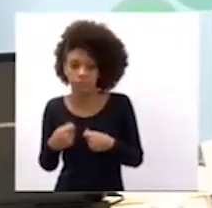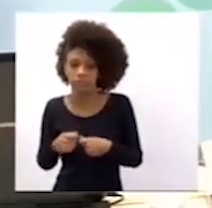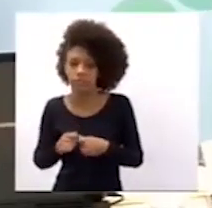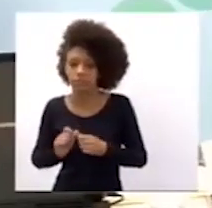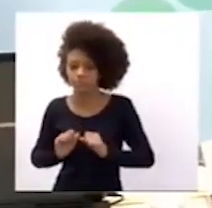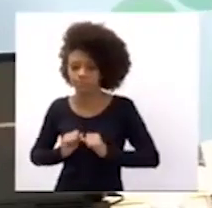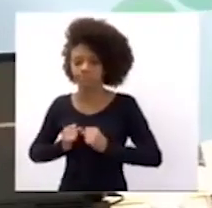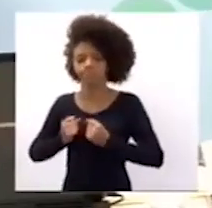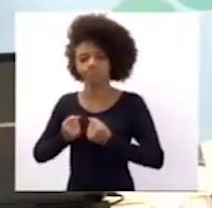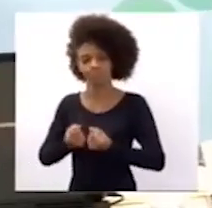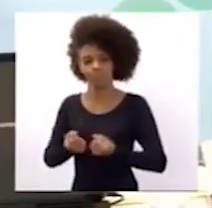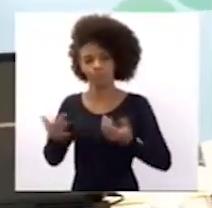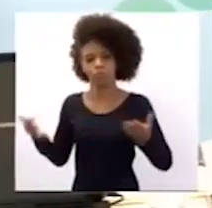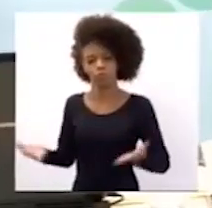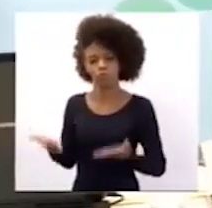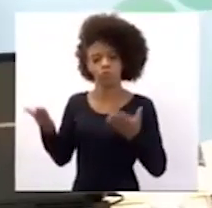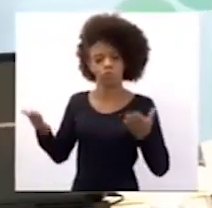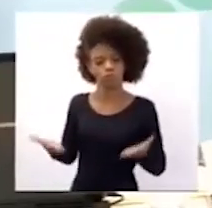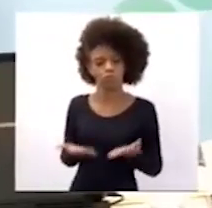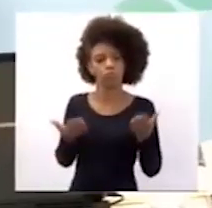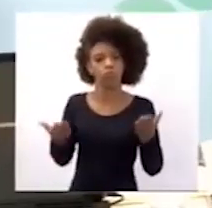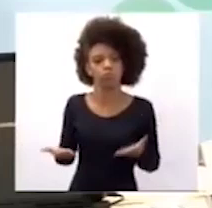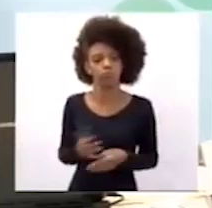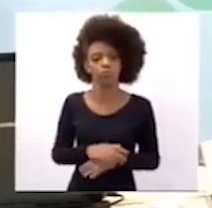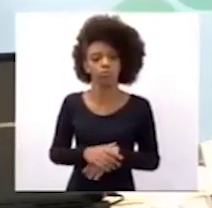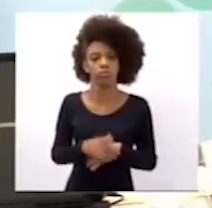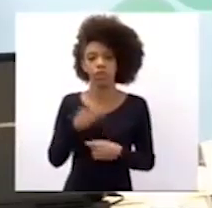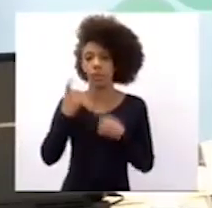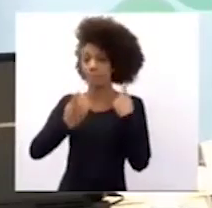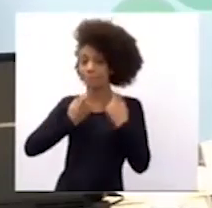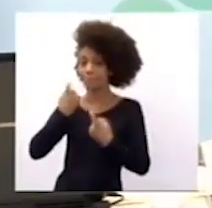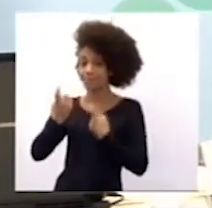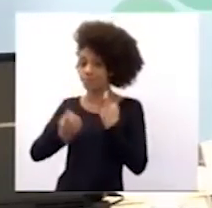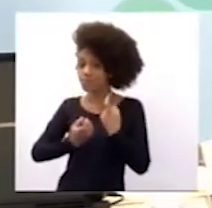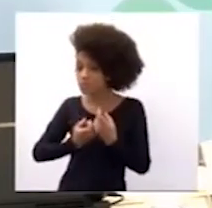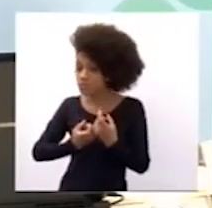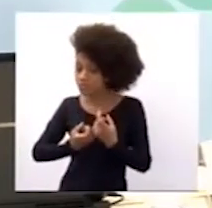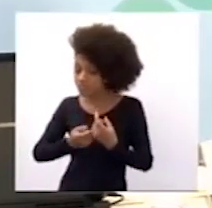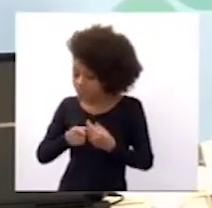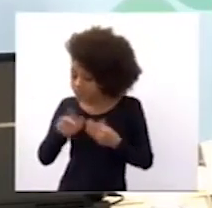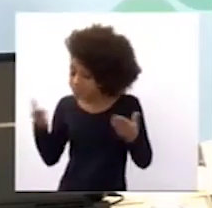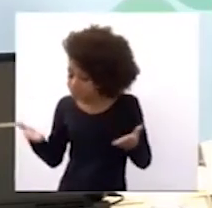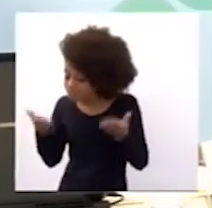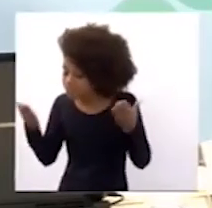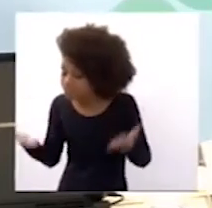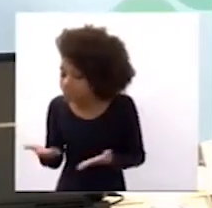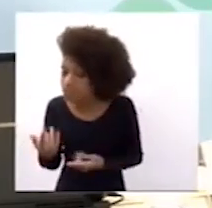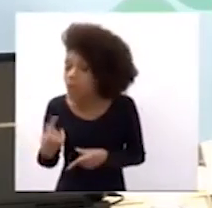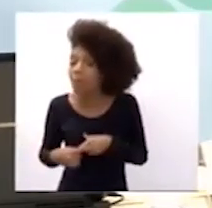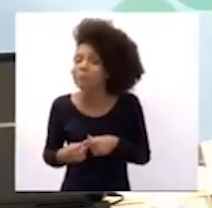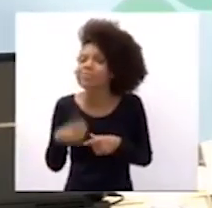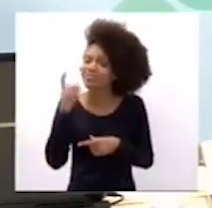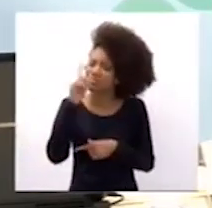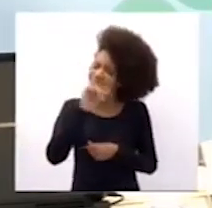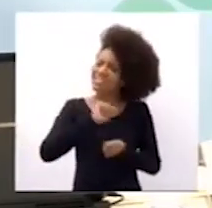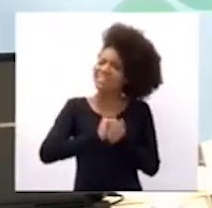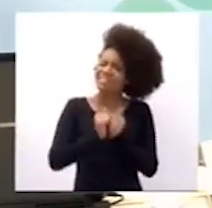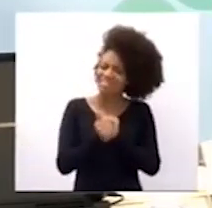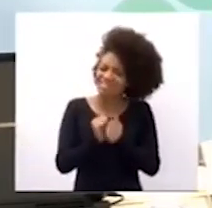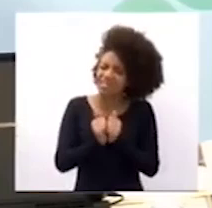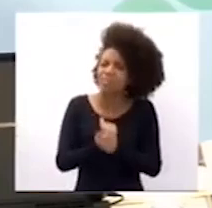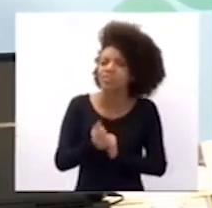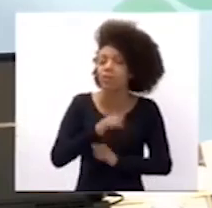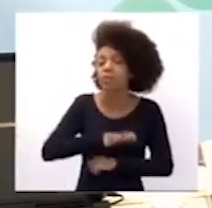alunos nesse ambiente, para que a gente tem que estar preocupado com a possível evasão desses alunos, porque é difícil se adaptar a um